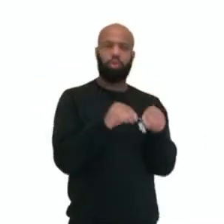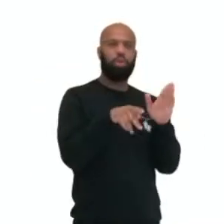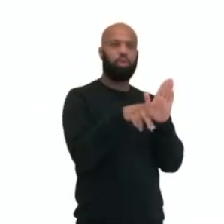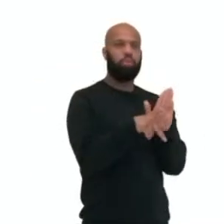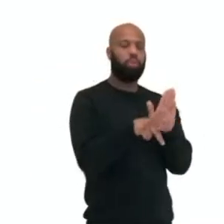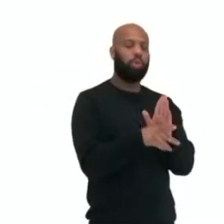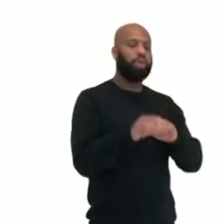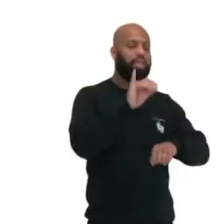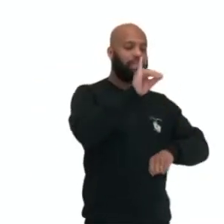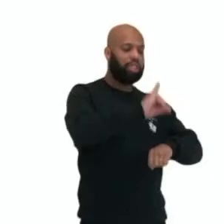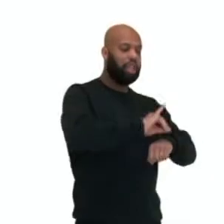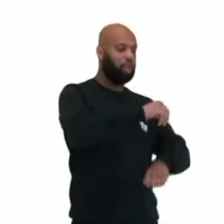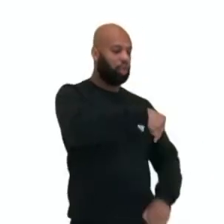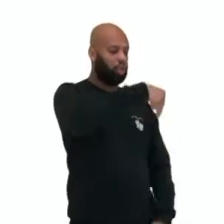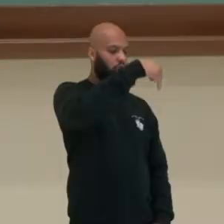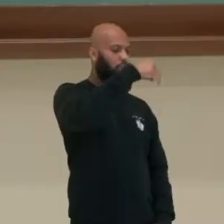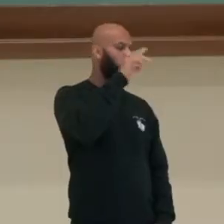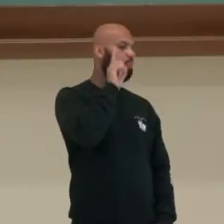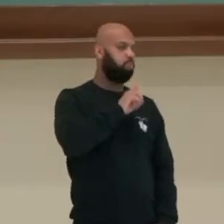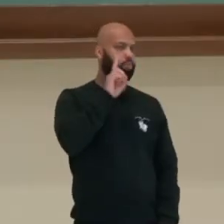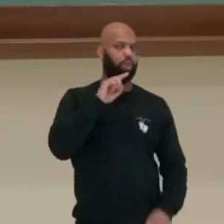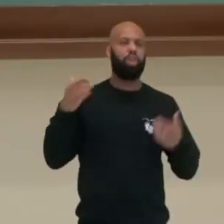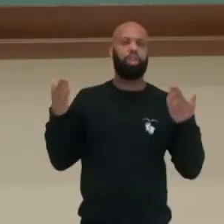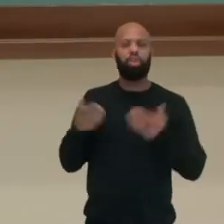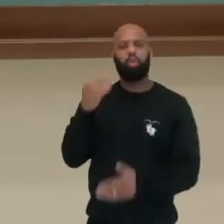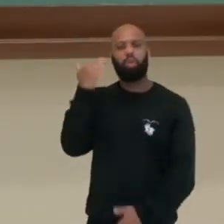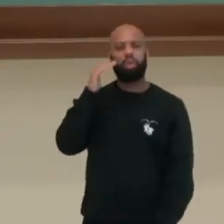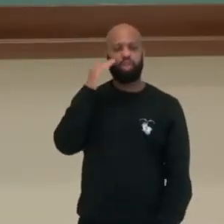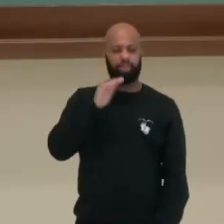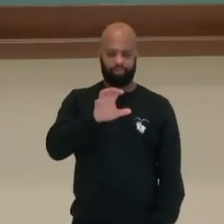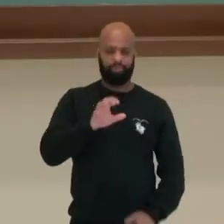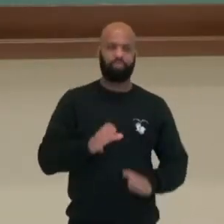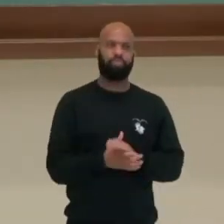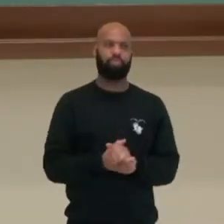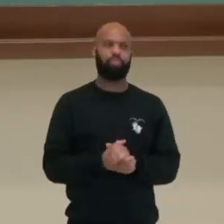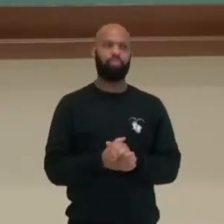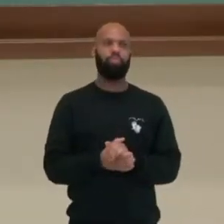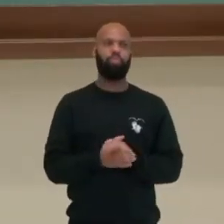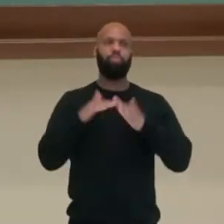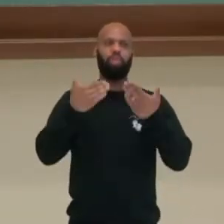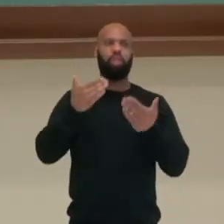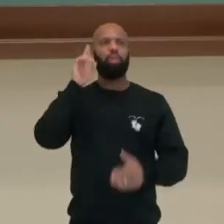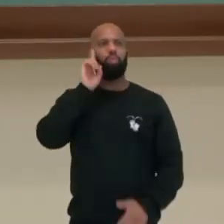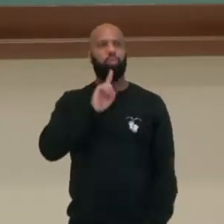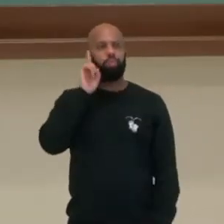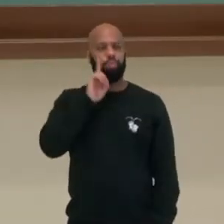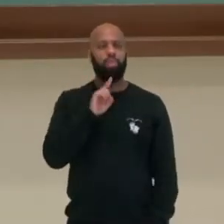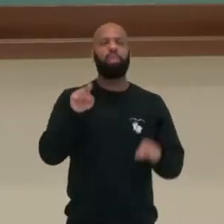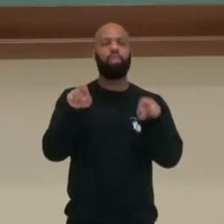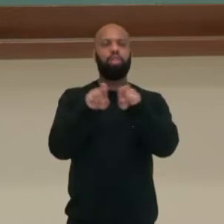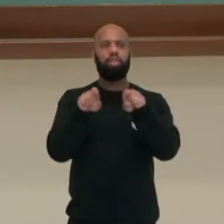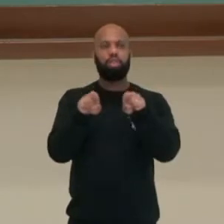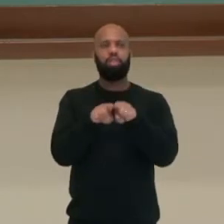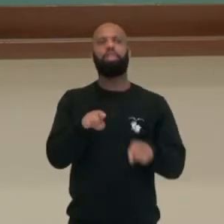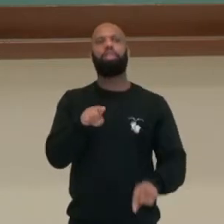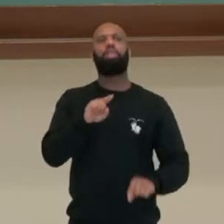dos Estados Unidos. Então, vamos entender um pouquinho aqui sobre isso, tá? Os Estados Unidos